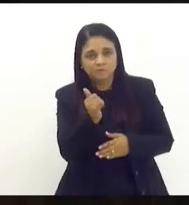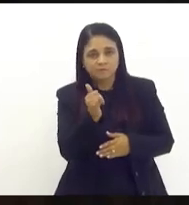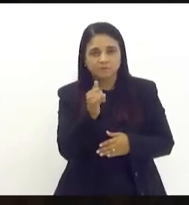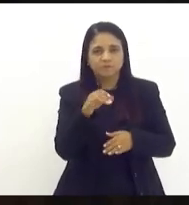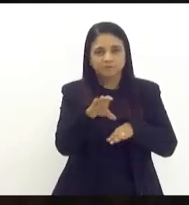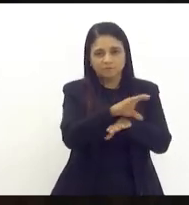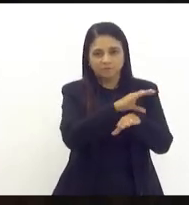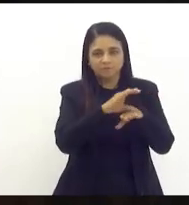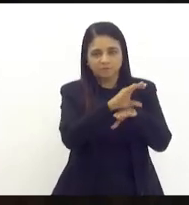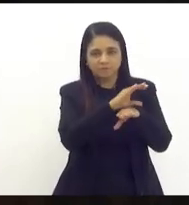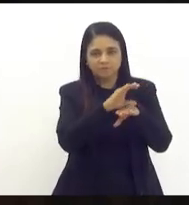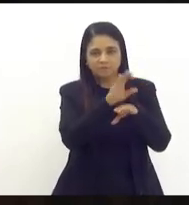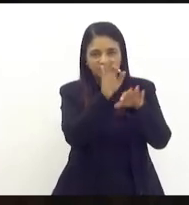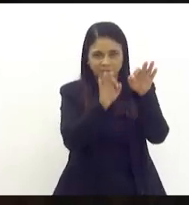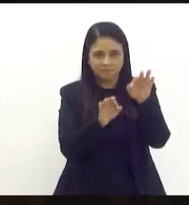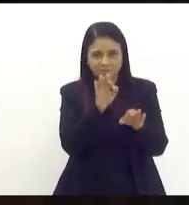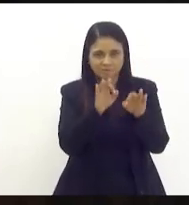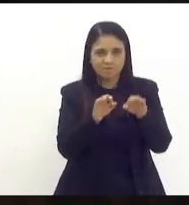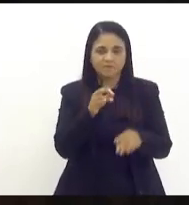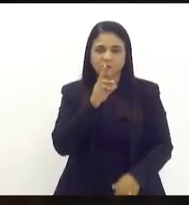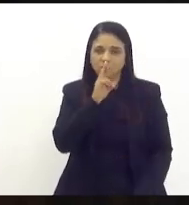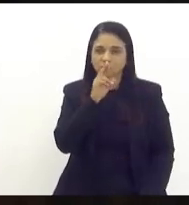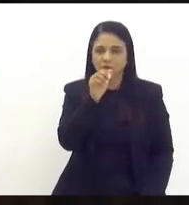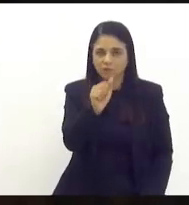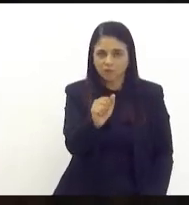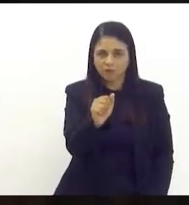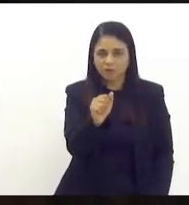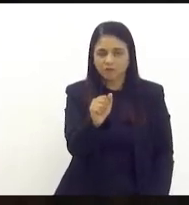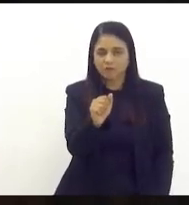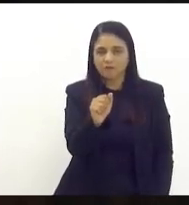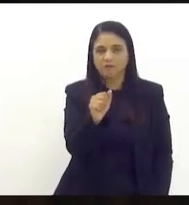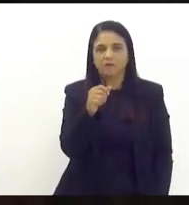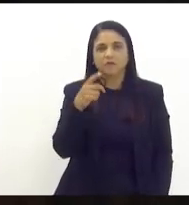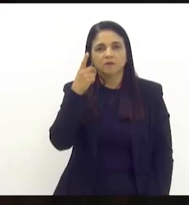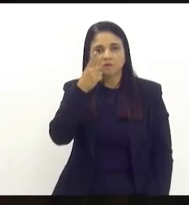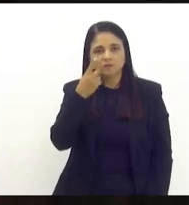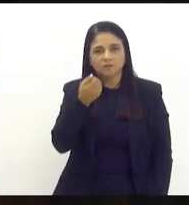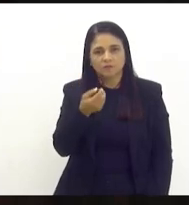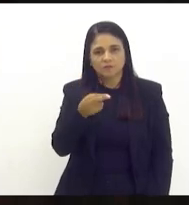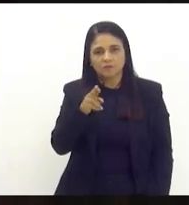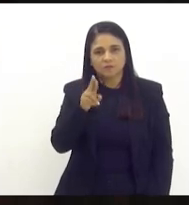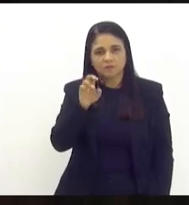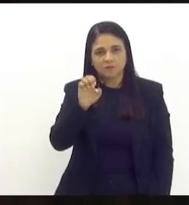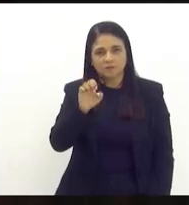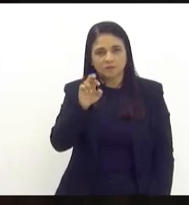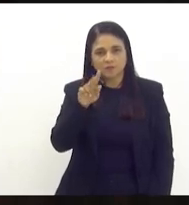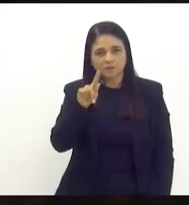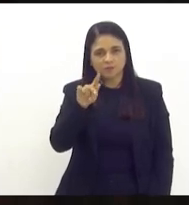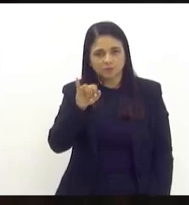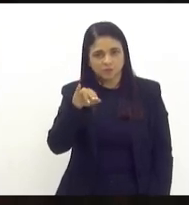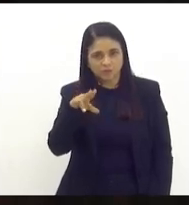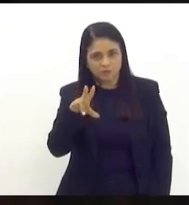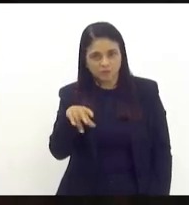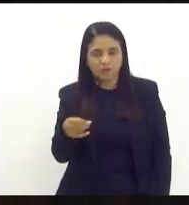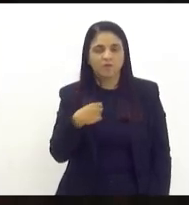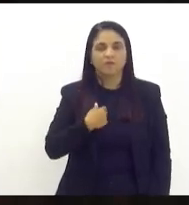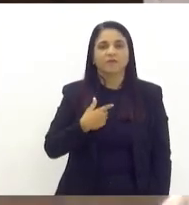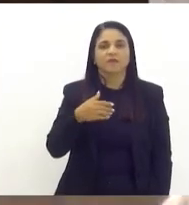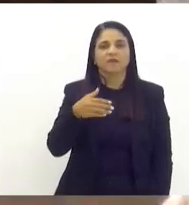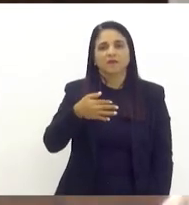constituição de Justiça Rodrigo Amorim Doutor Serginho Fred Pacheco nosso nome